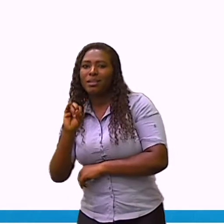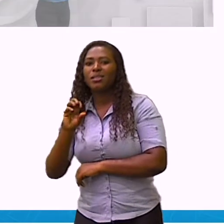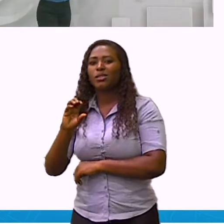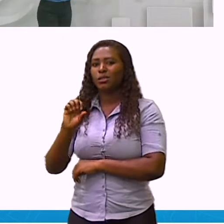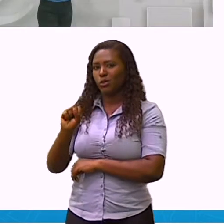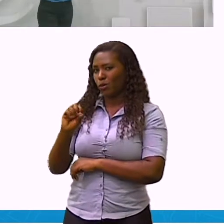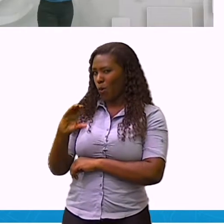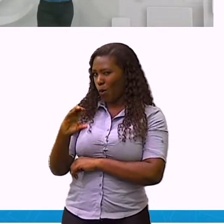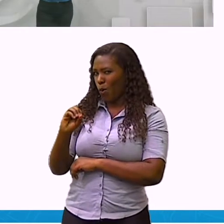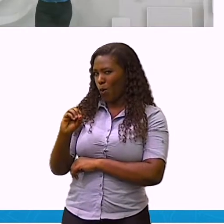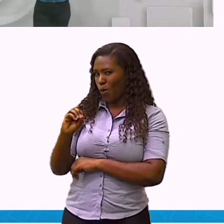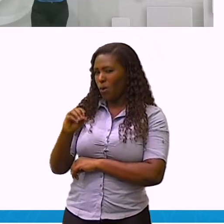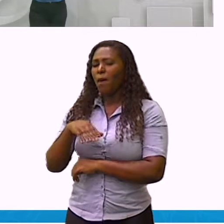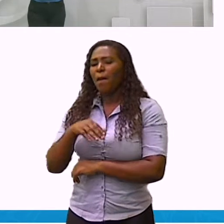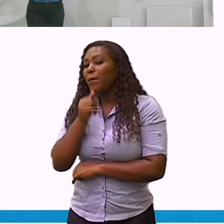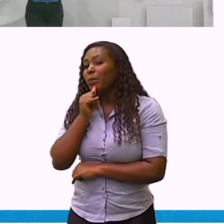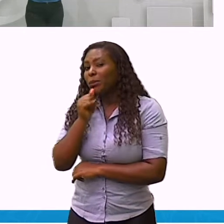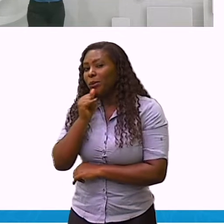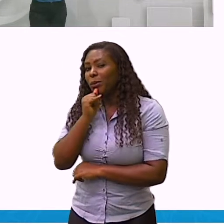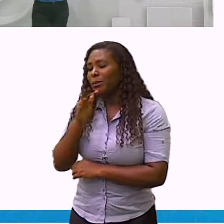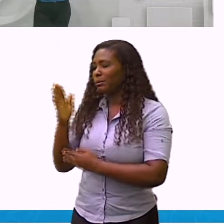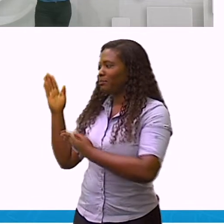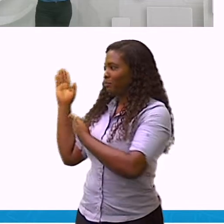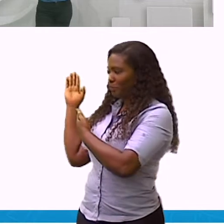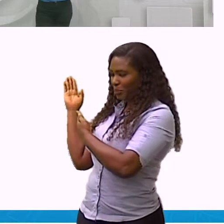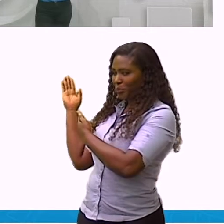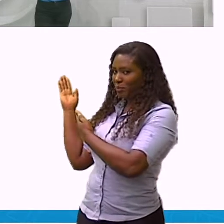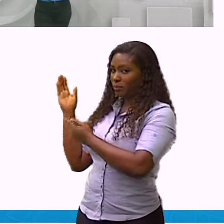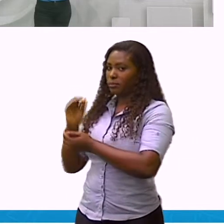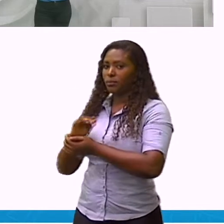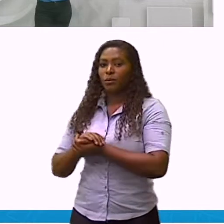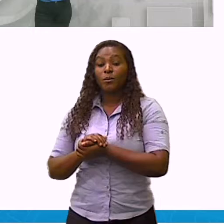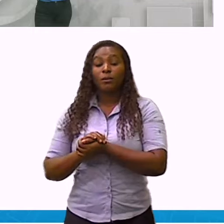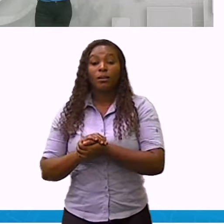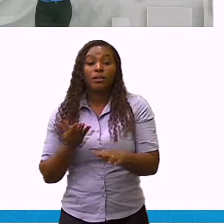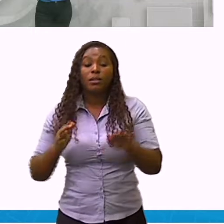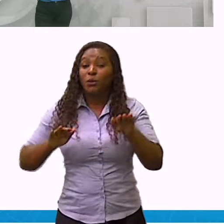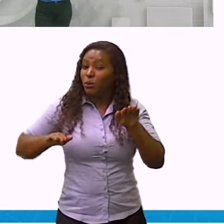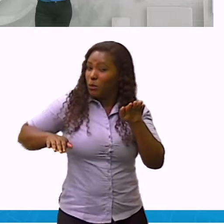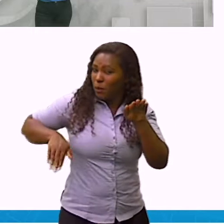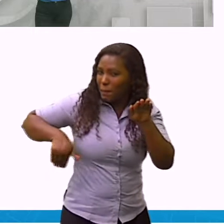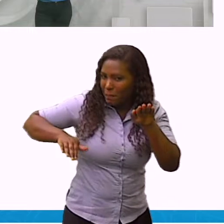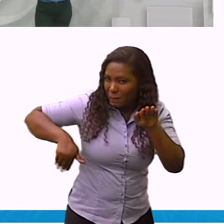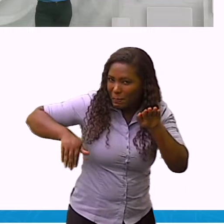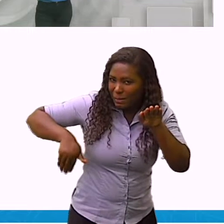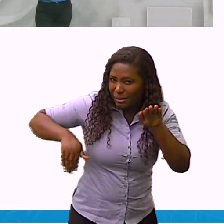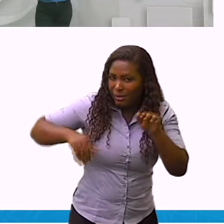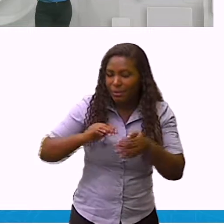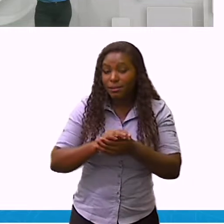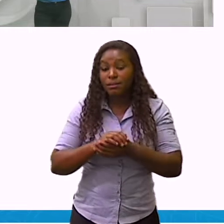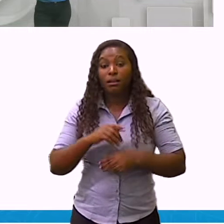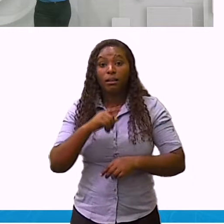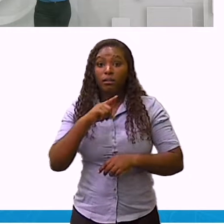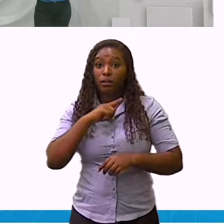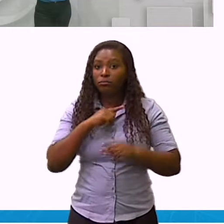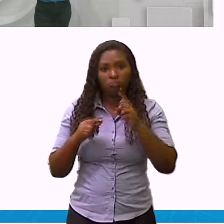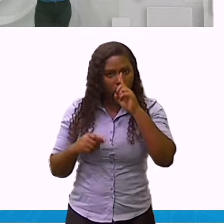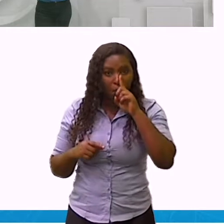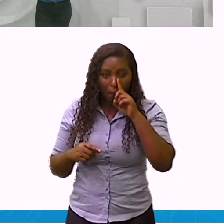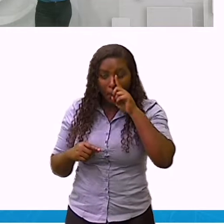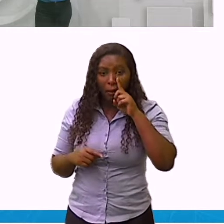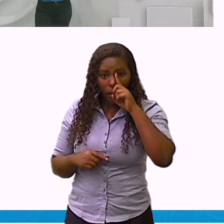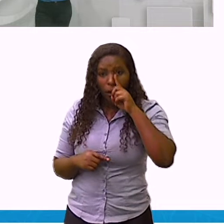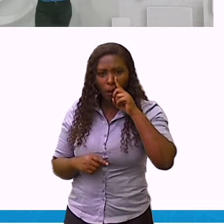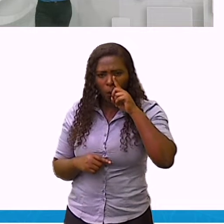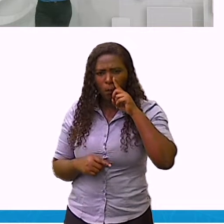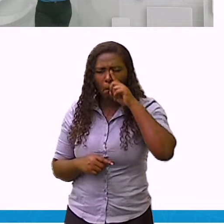Trouxe aqui um exemplo para vocês, tá? Em uma piscina, por exemplo, há um perigo,